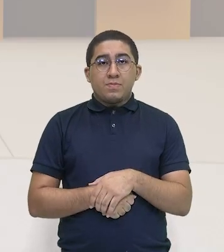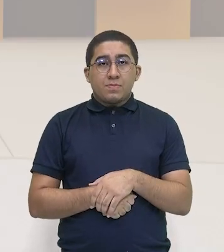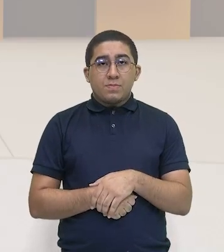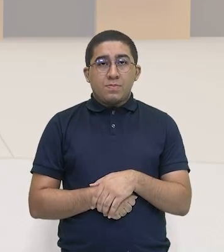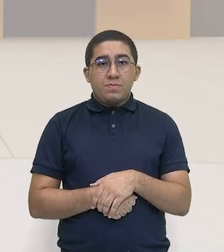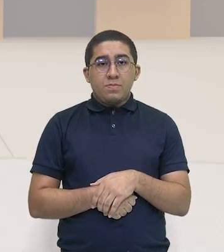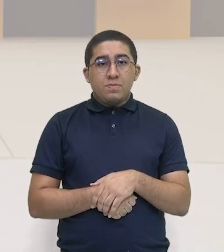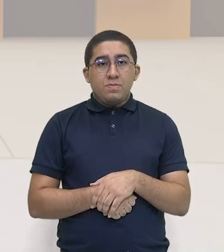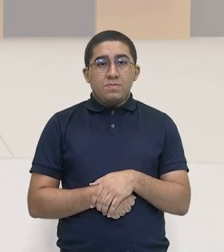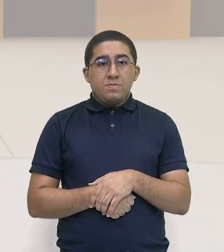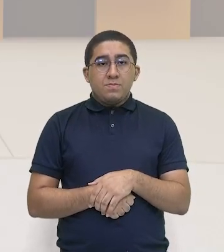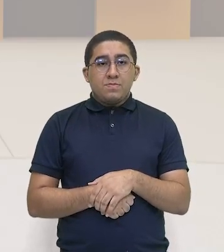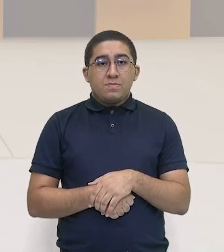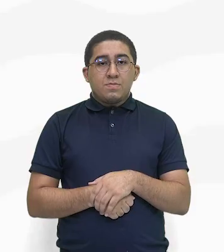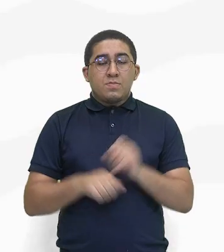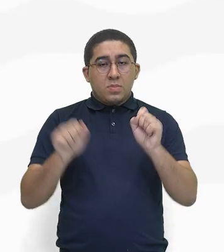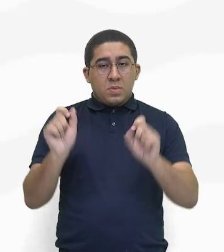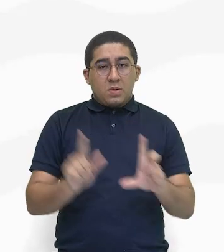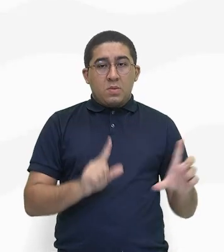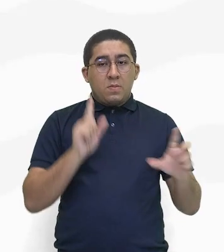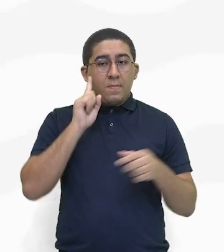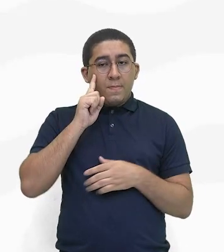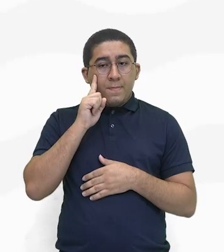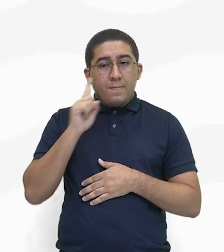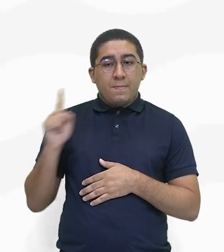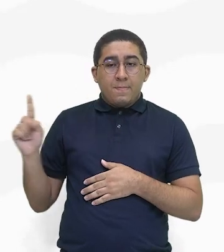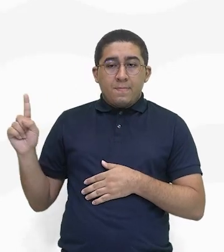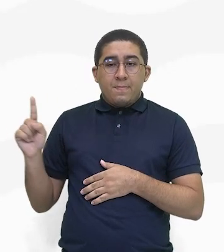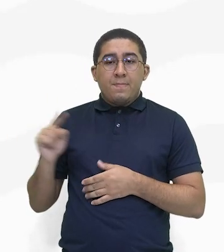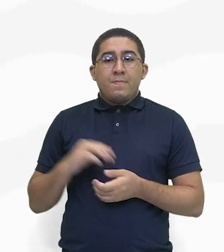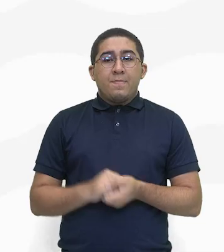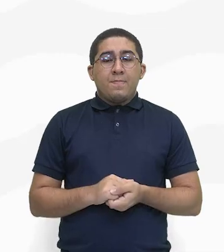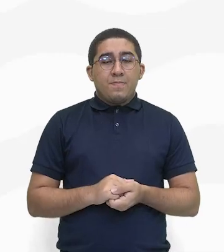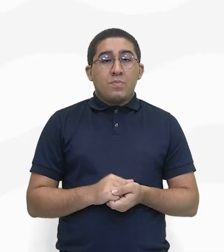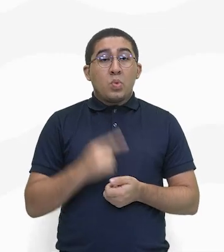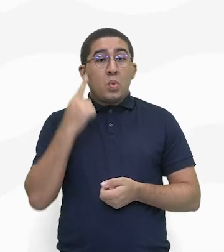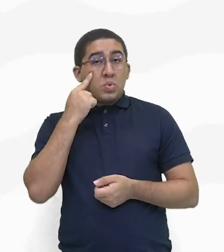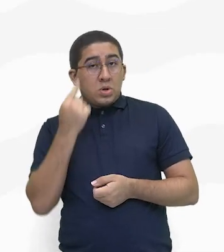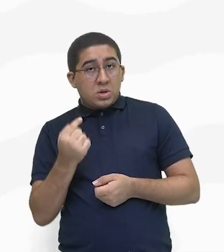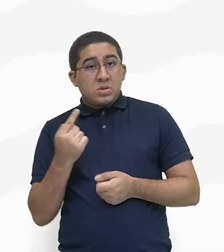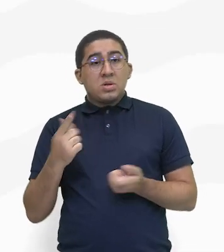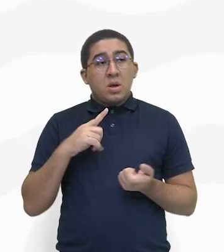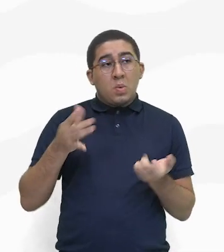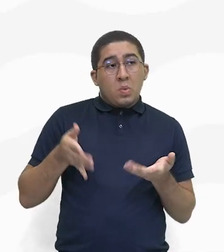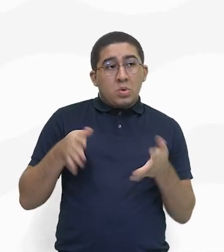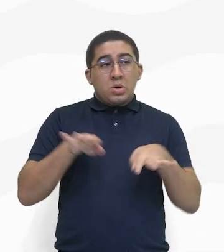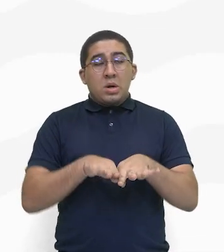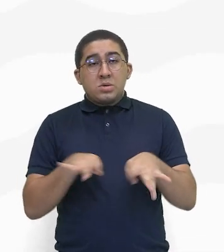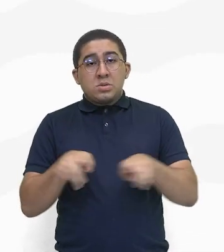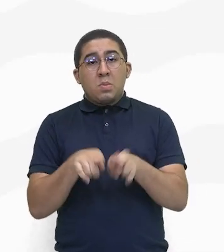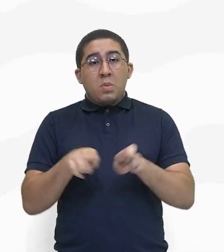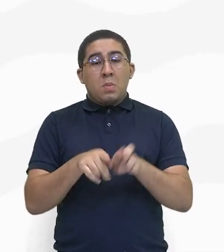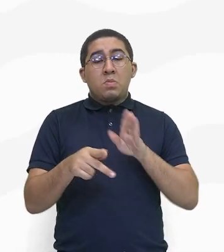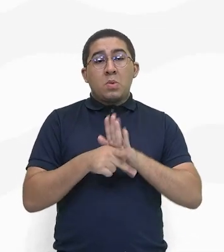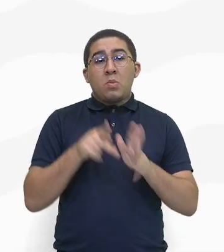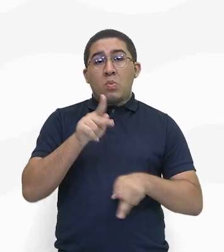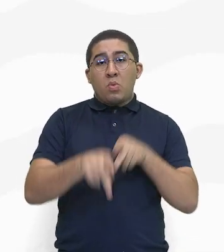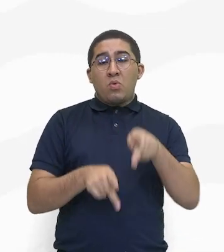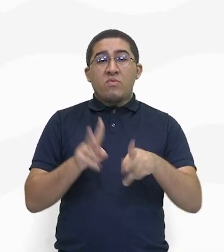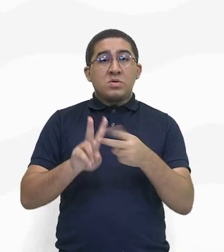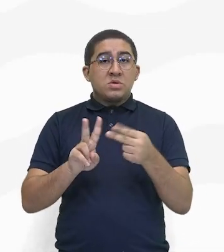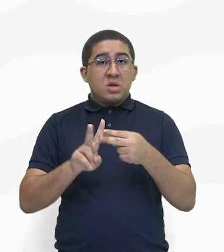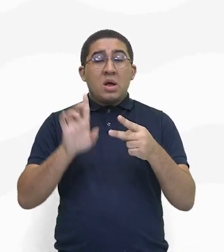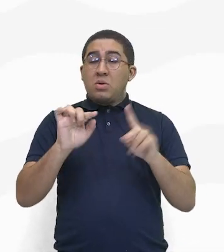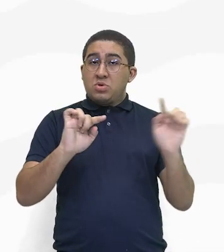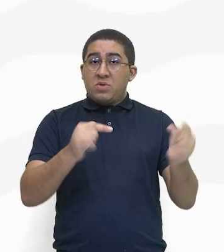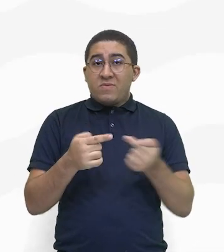sociedade brasileira. Então, gente, na próxima tela a gente vai ver que a busca pela igualdade e inclusão dos povos indígenas é um grande desafio. Até